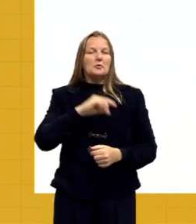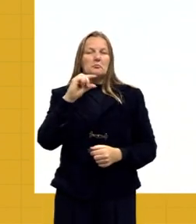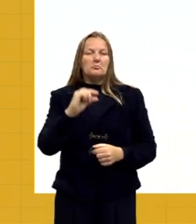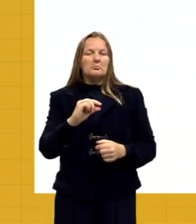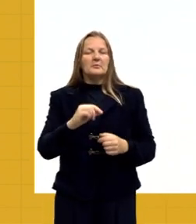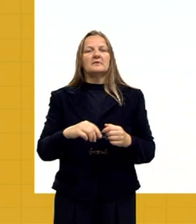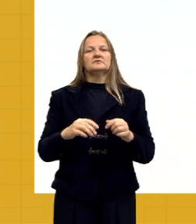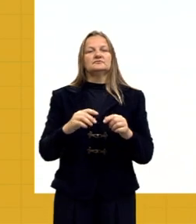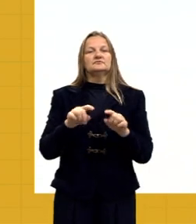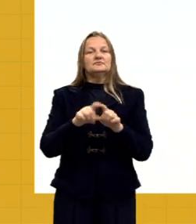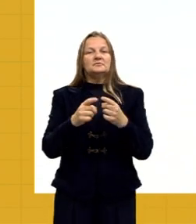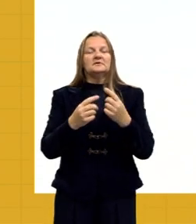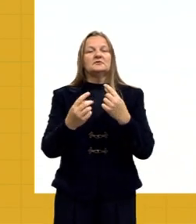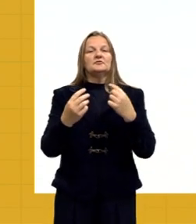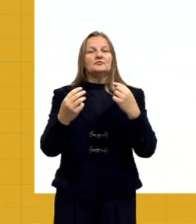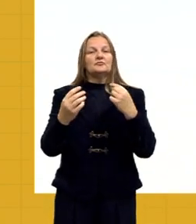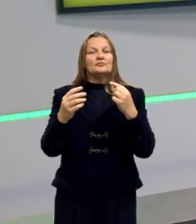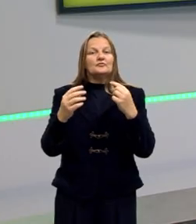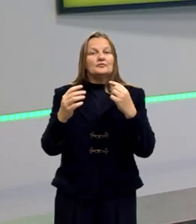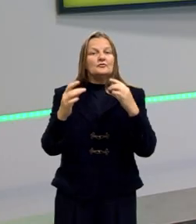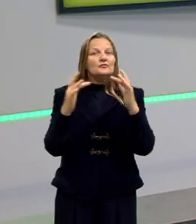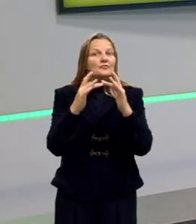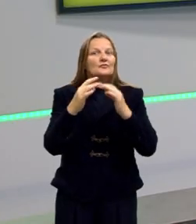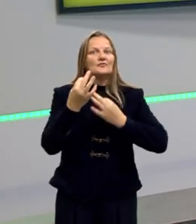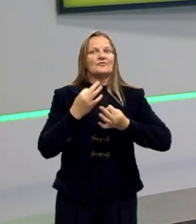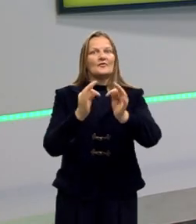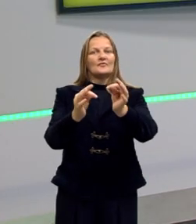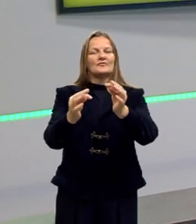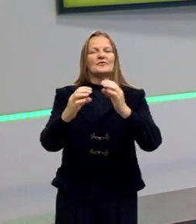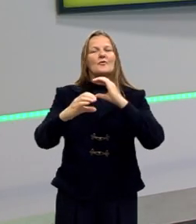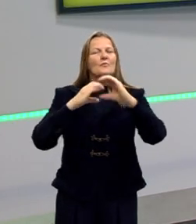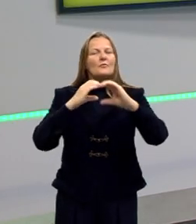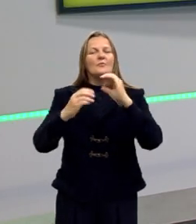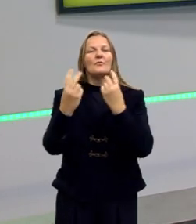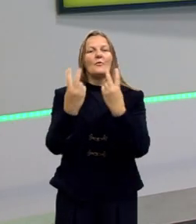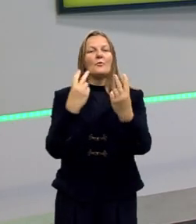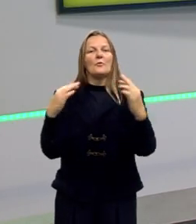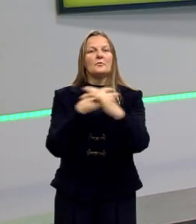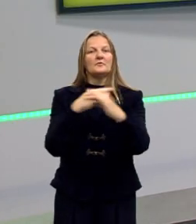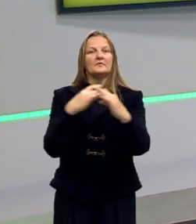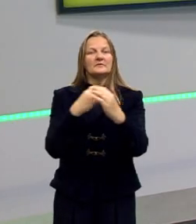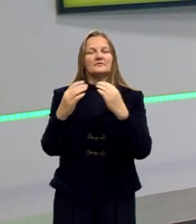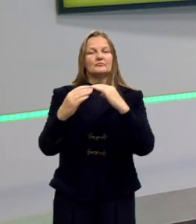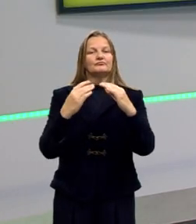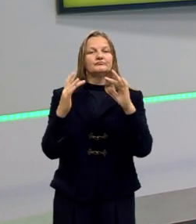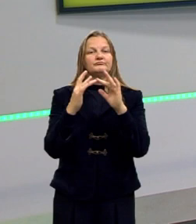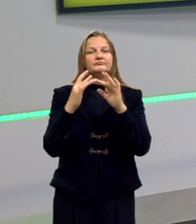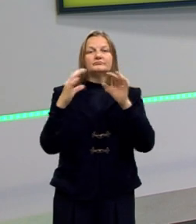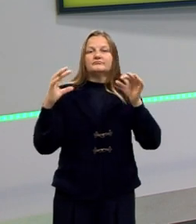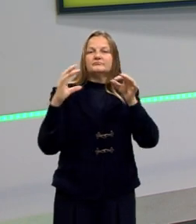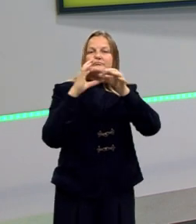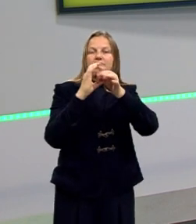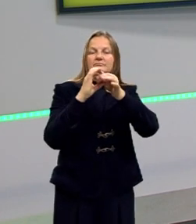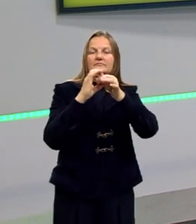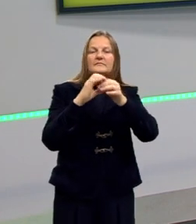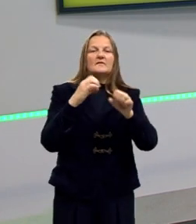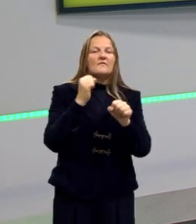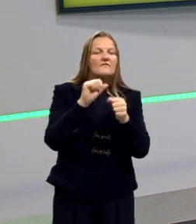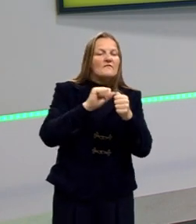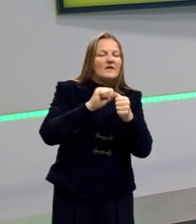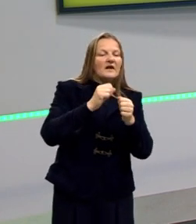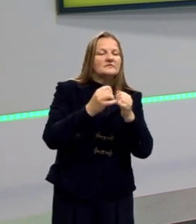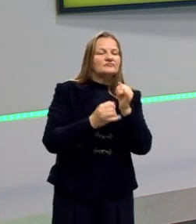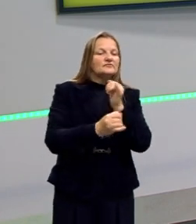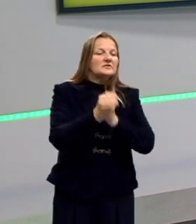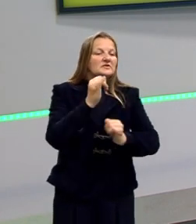de transporte comunicação eu produzo né o esquema desse produto envio via